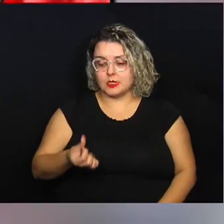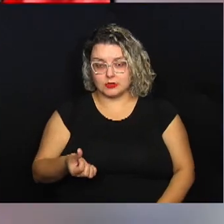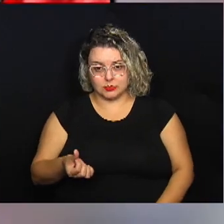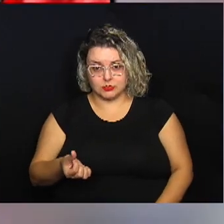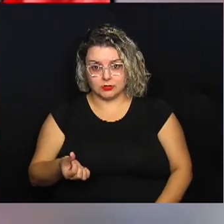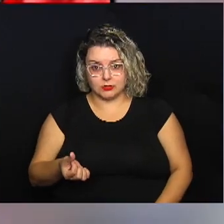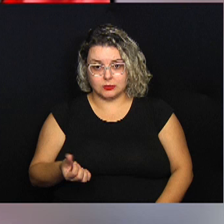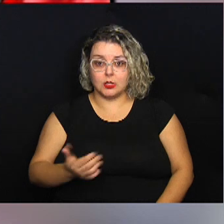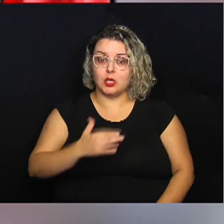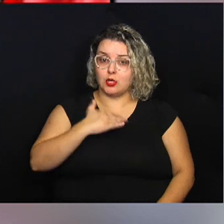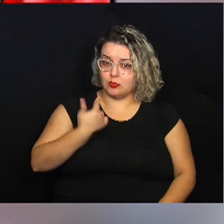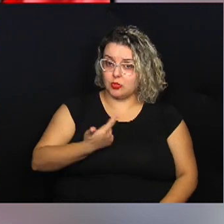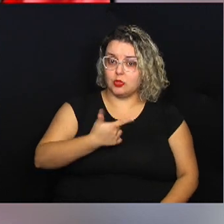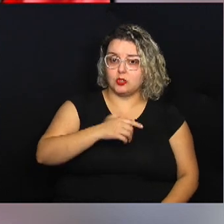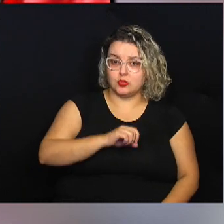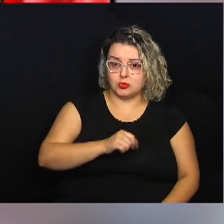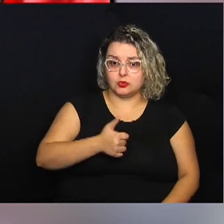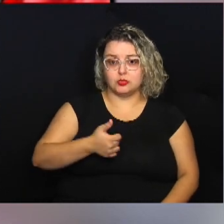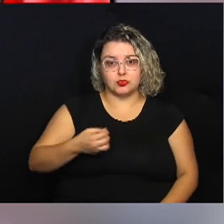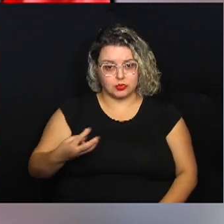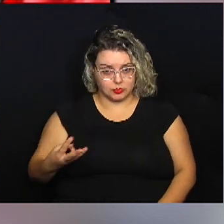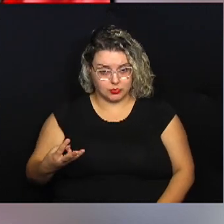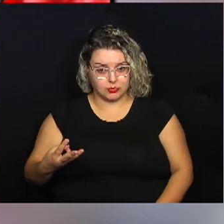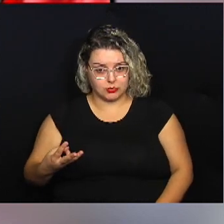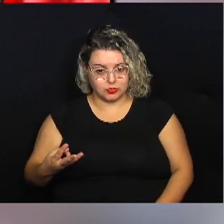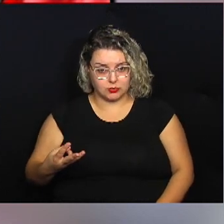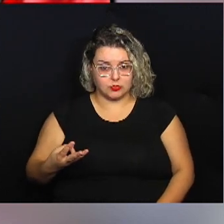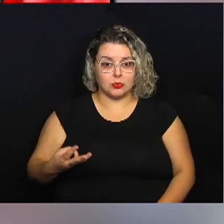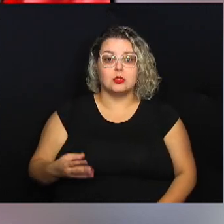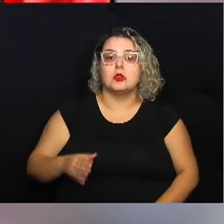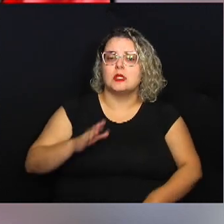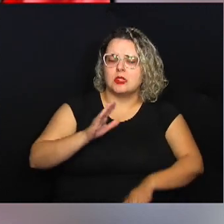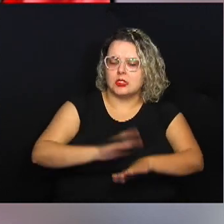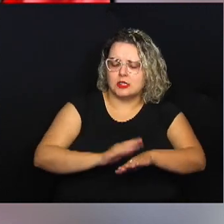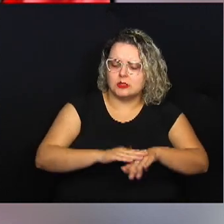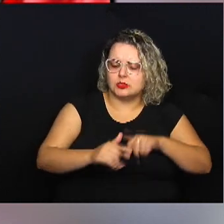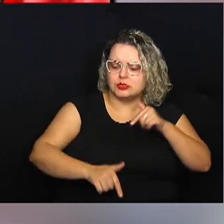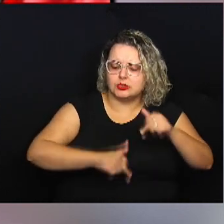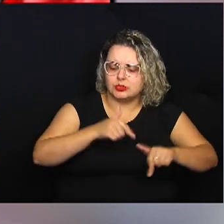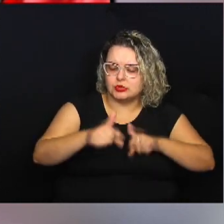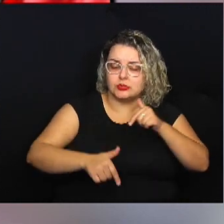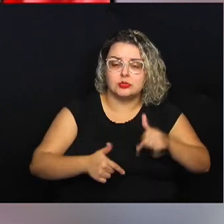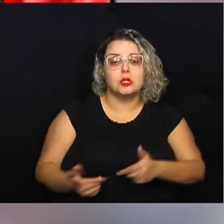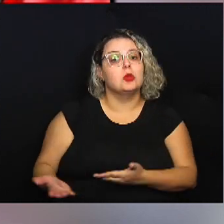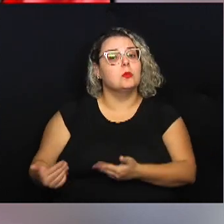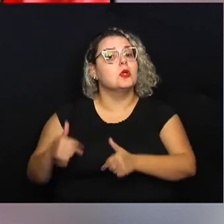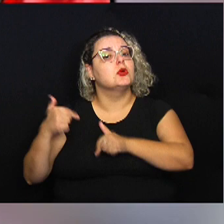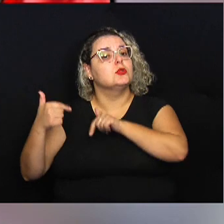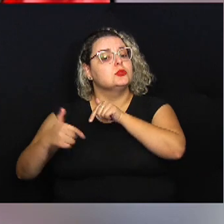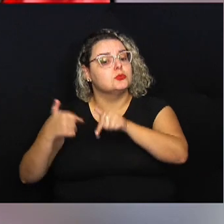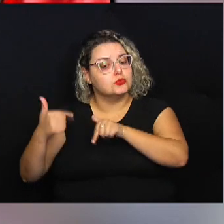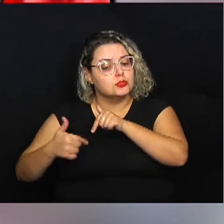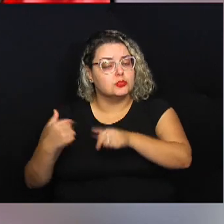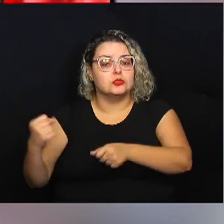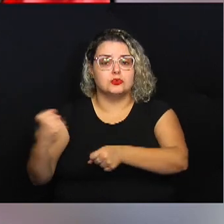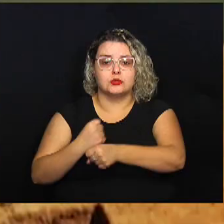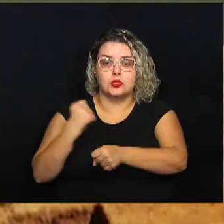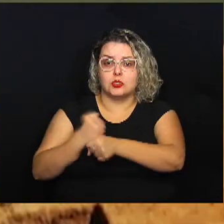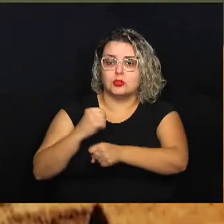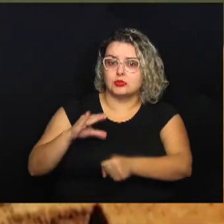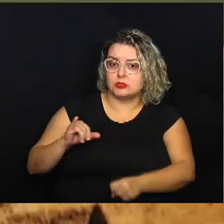e faleceu em 2013. De origem operária, ele passou a juventude trabalhando na construção